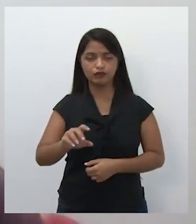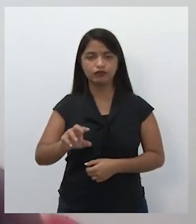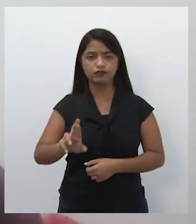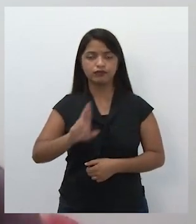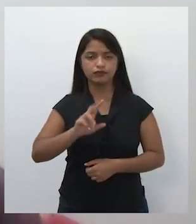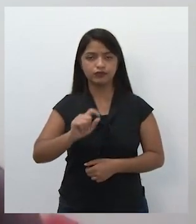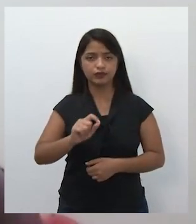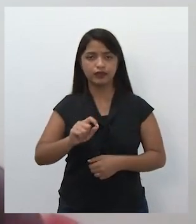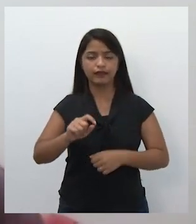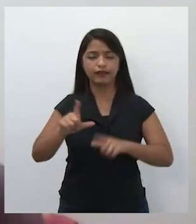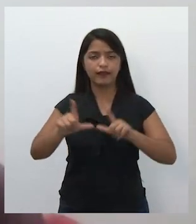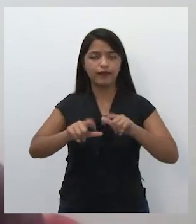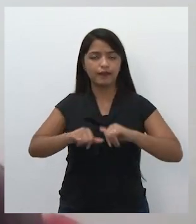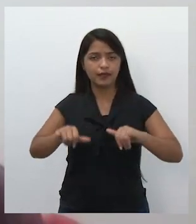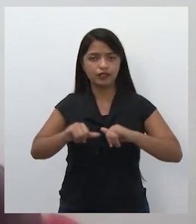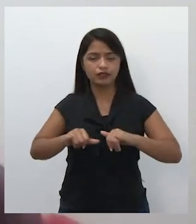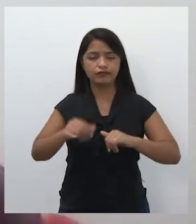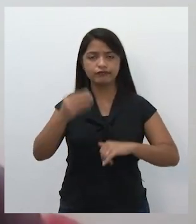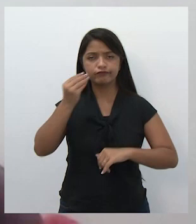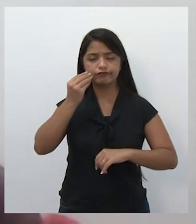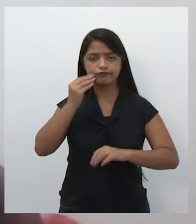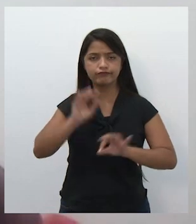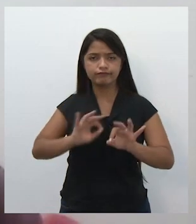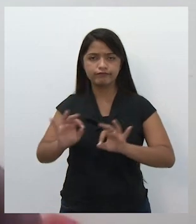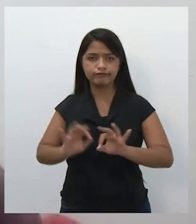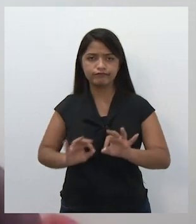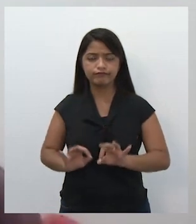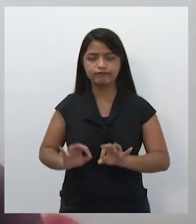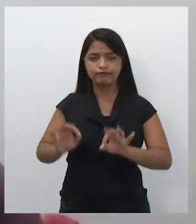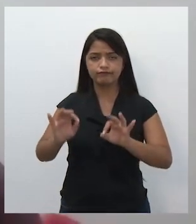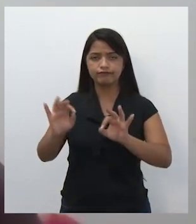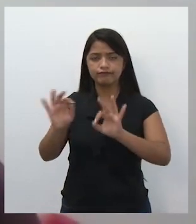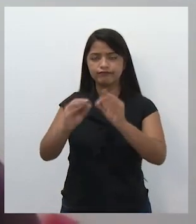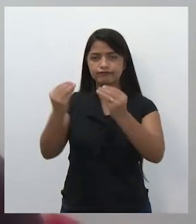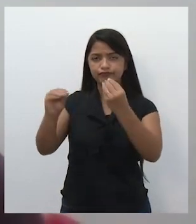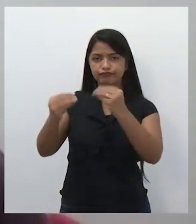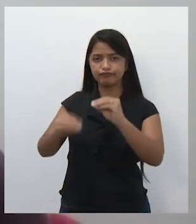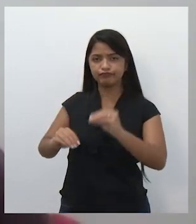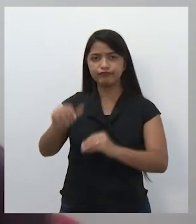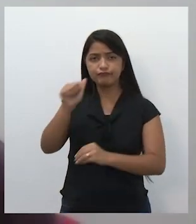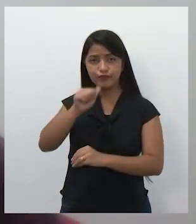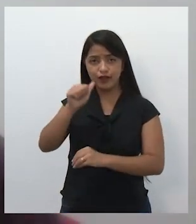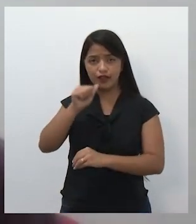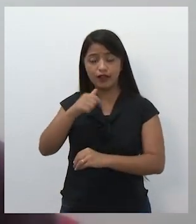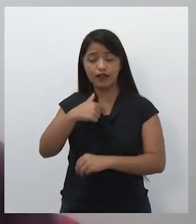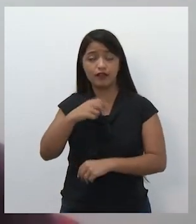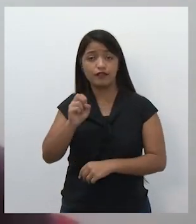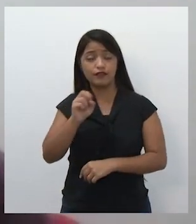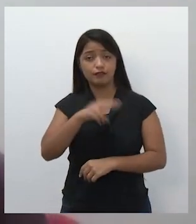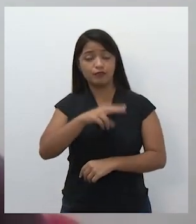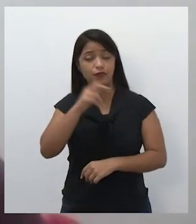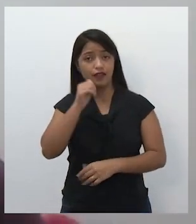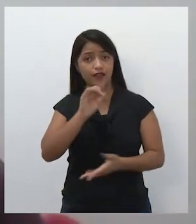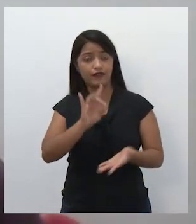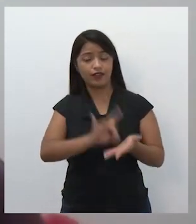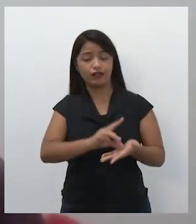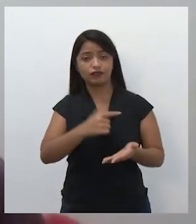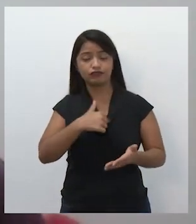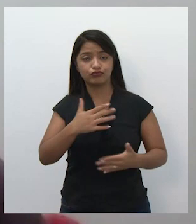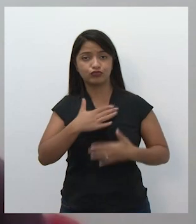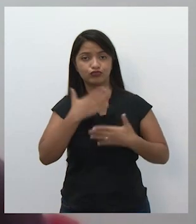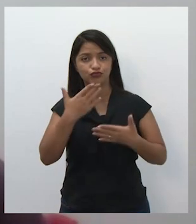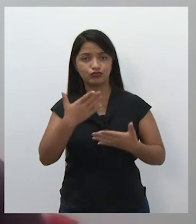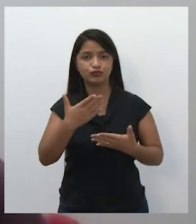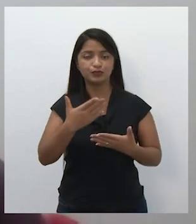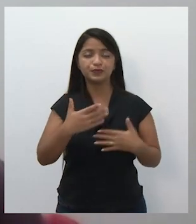tentando montar uma mulher, que quando você consegue ver uma mulher real, se surpreende com seu poder, né? Então, quando a gente fala da questão do corpo, vocês vão